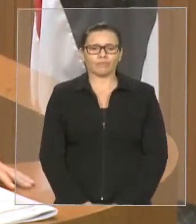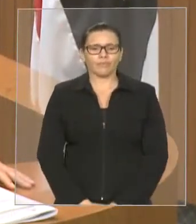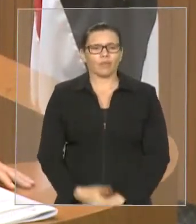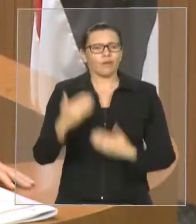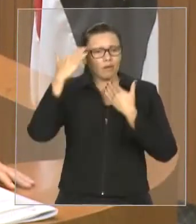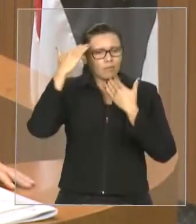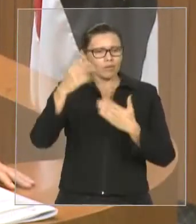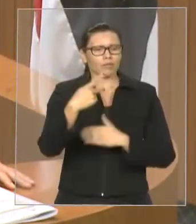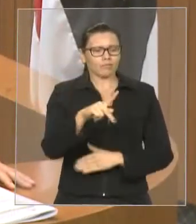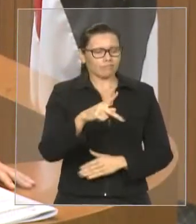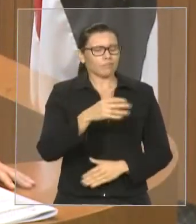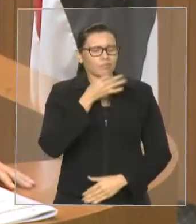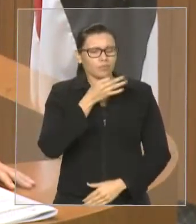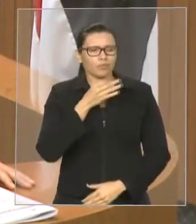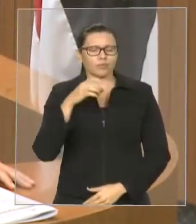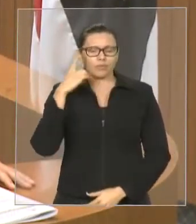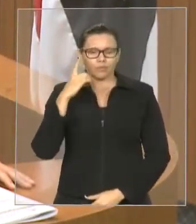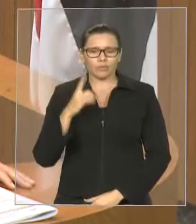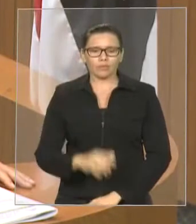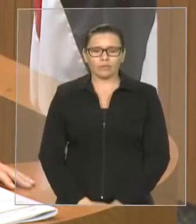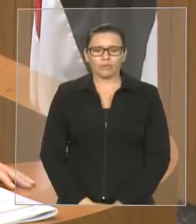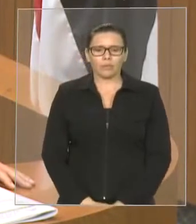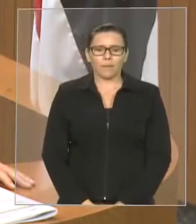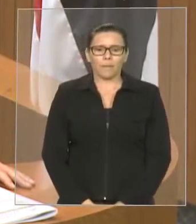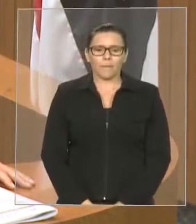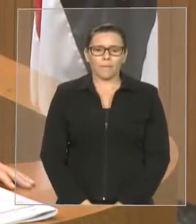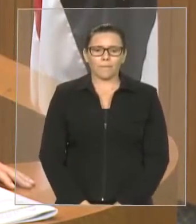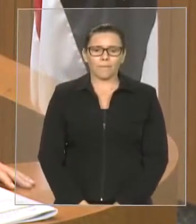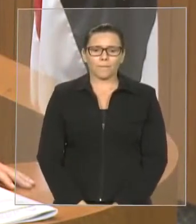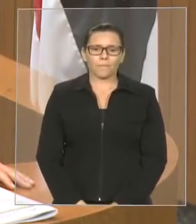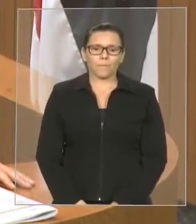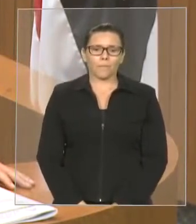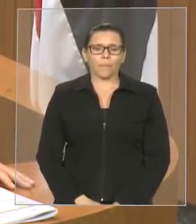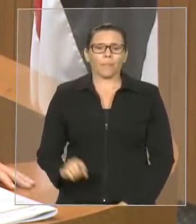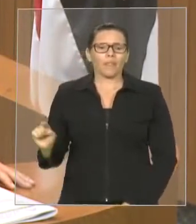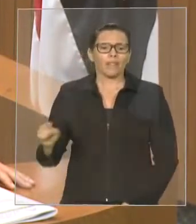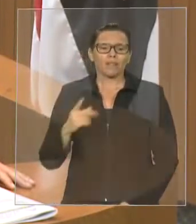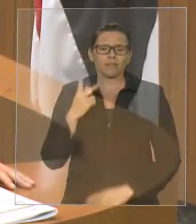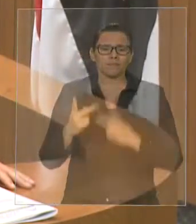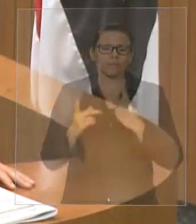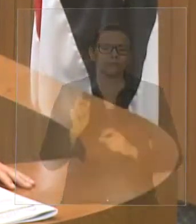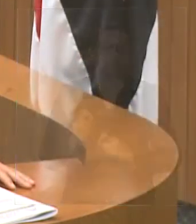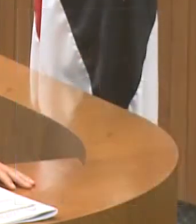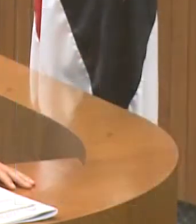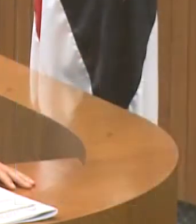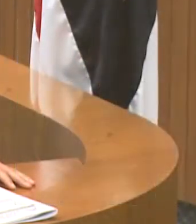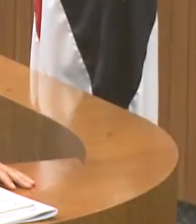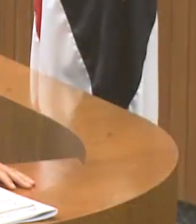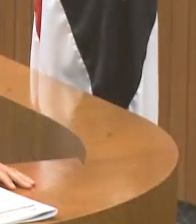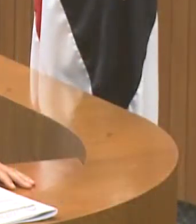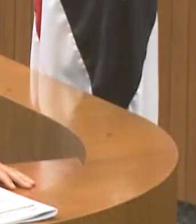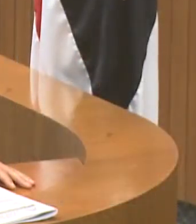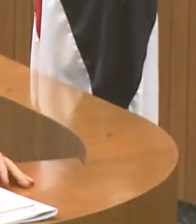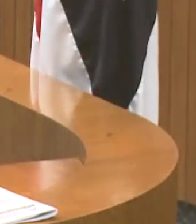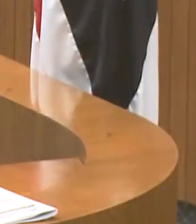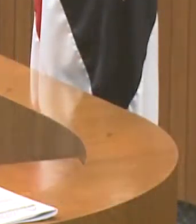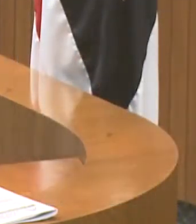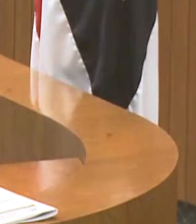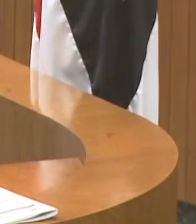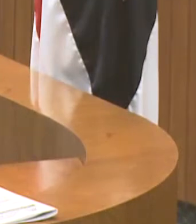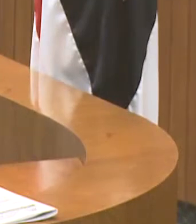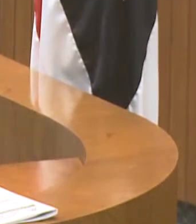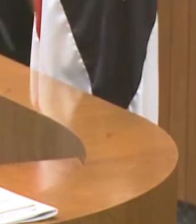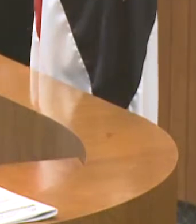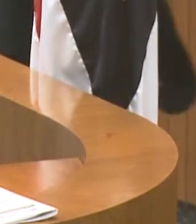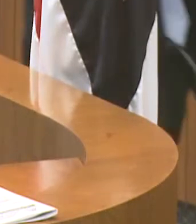o governador Flávio Dino ele não era só crítico em relação às medidas provisórias enquanto deputado federal. Ele escreveu um